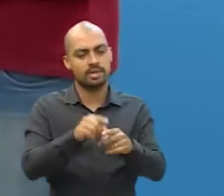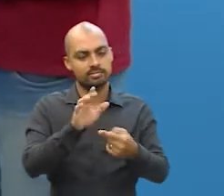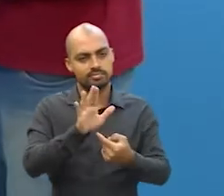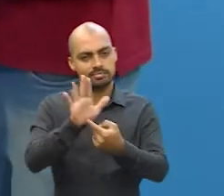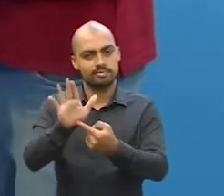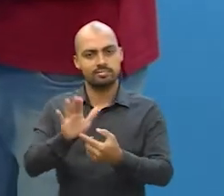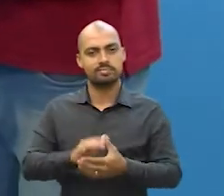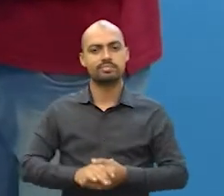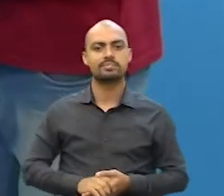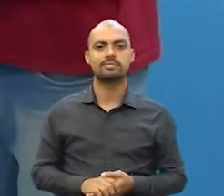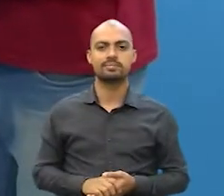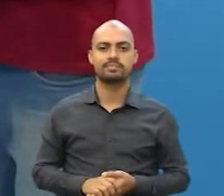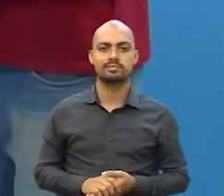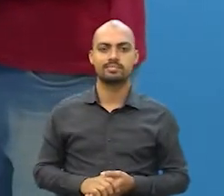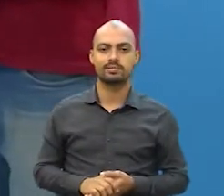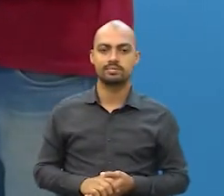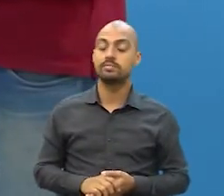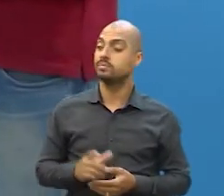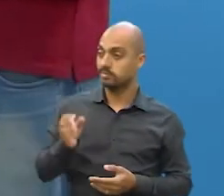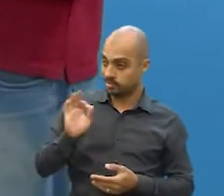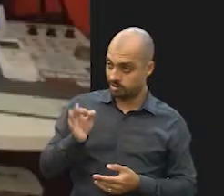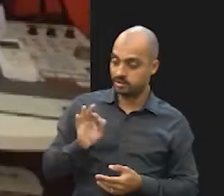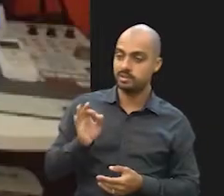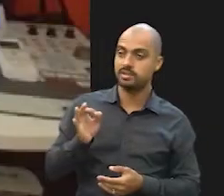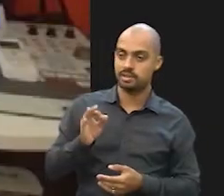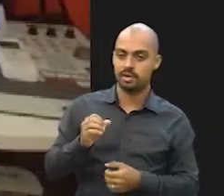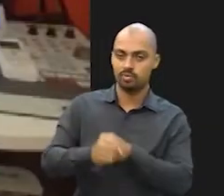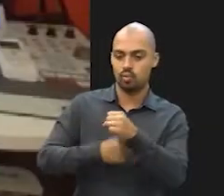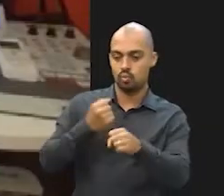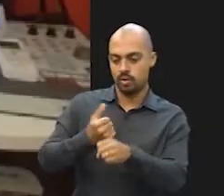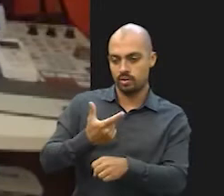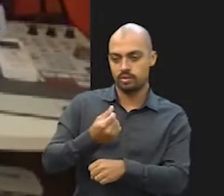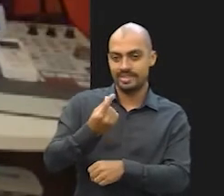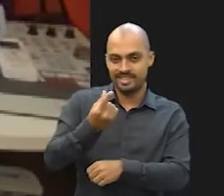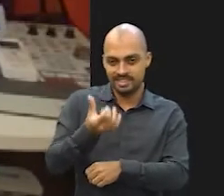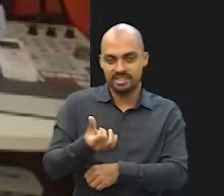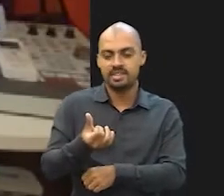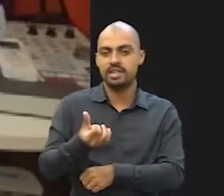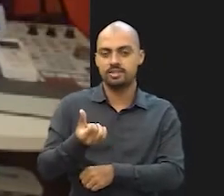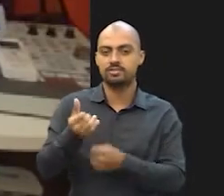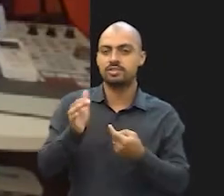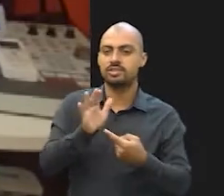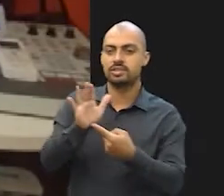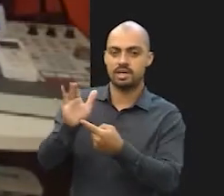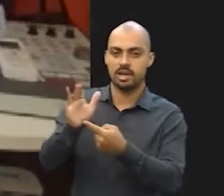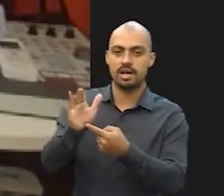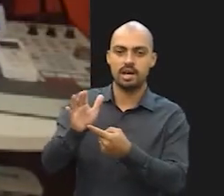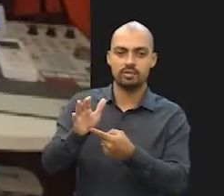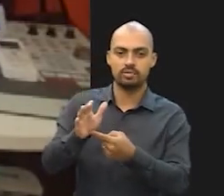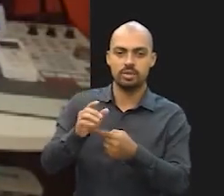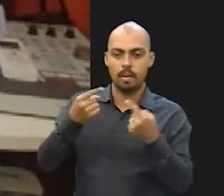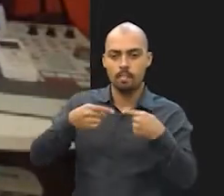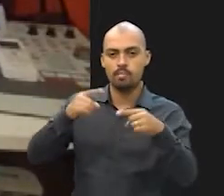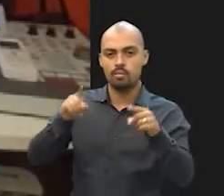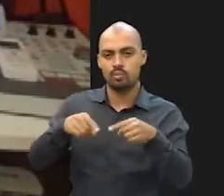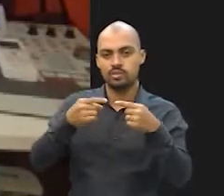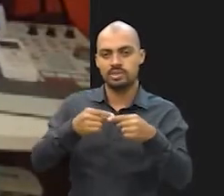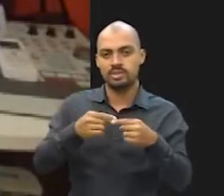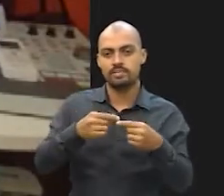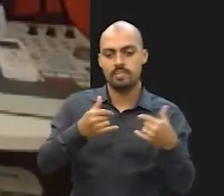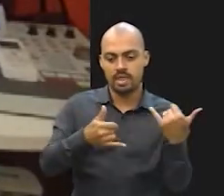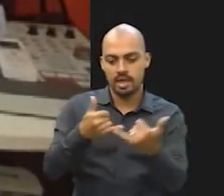Grammy Latino. Sim, eu fui indicado em 2016, com um álbum anterior do Emicida, sobre crianças,